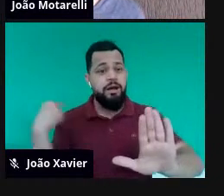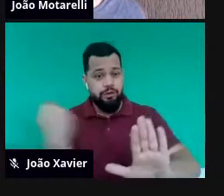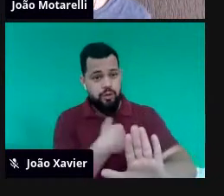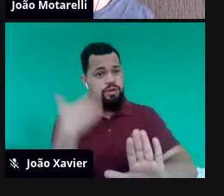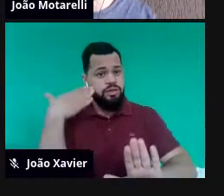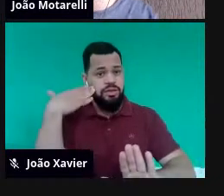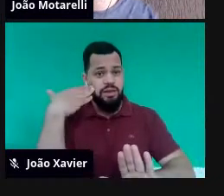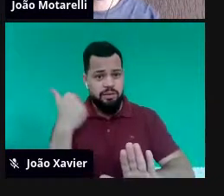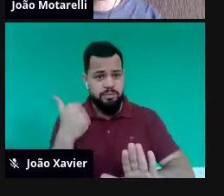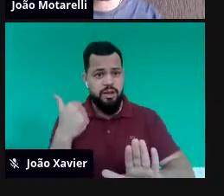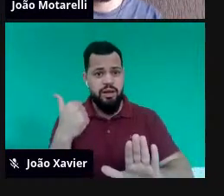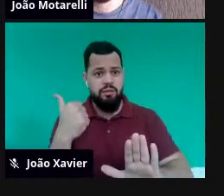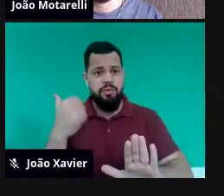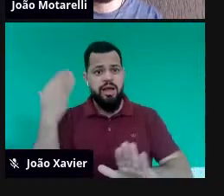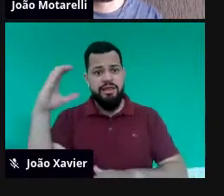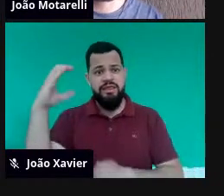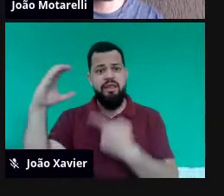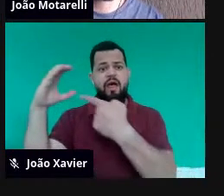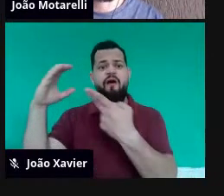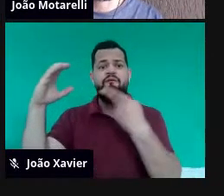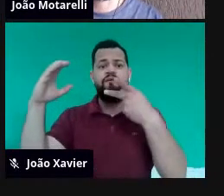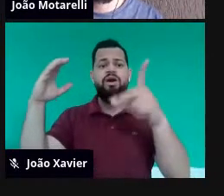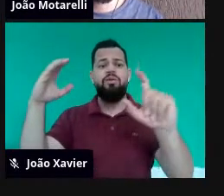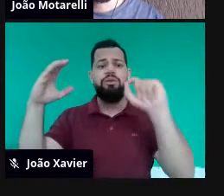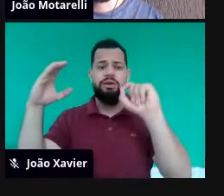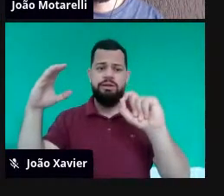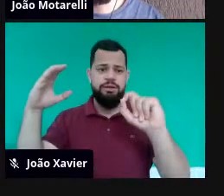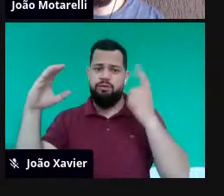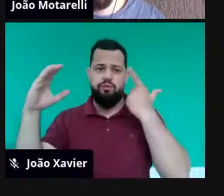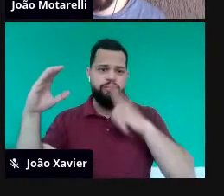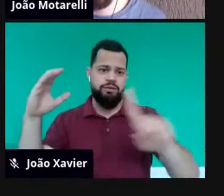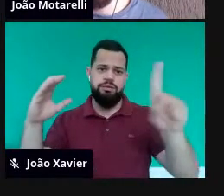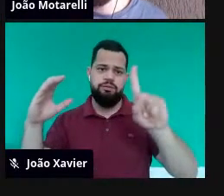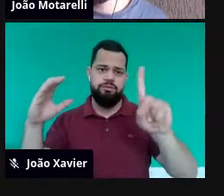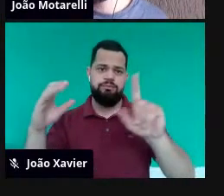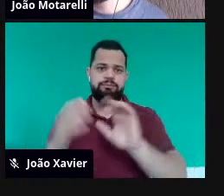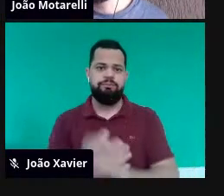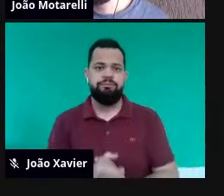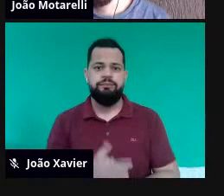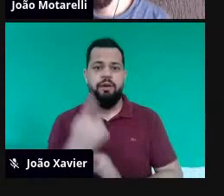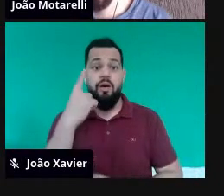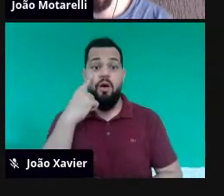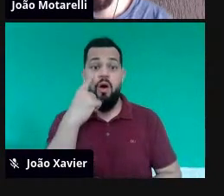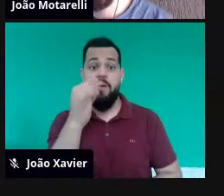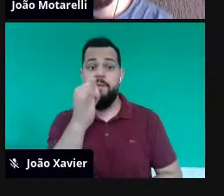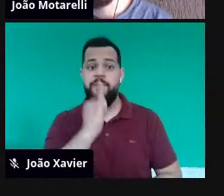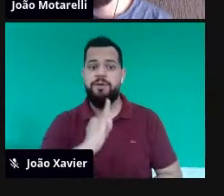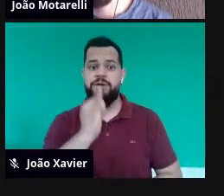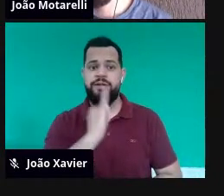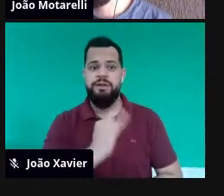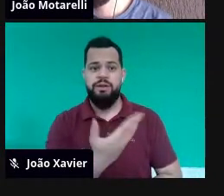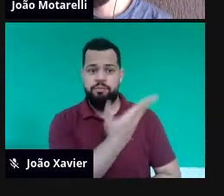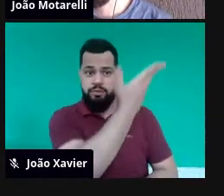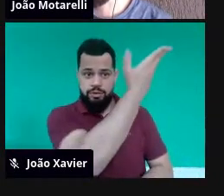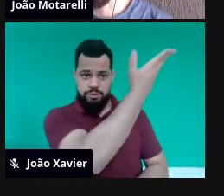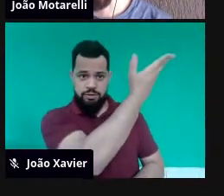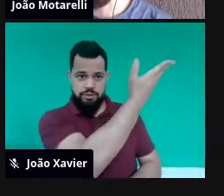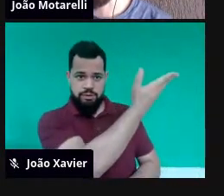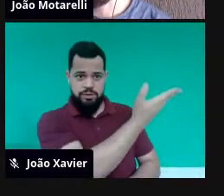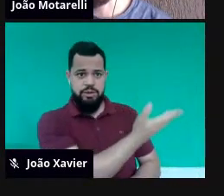científica é muito clara em relação a isso, que isso não funciona. Então, eu trouxe um exemplo aqui